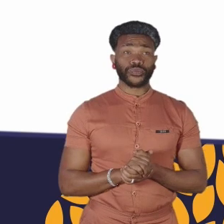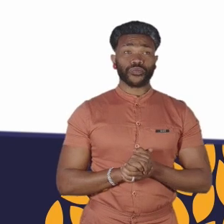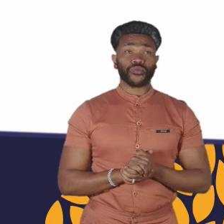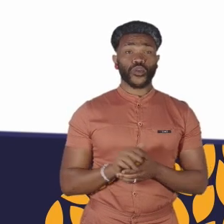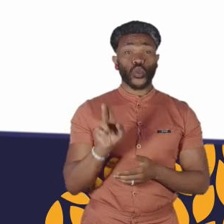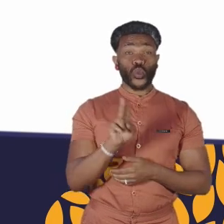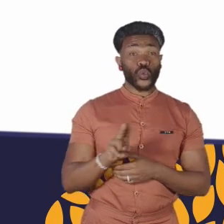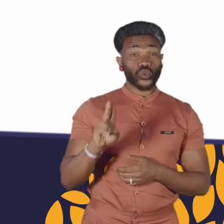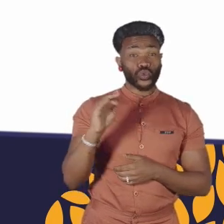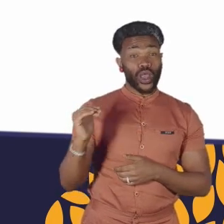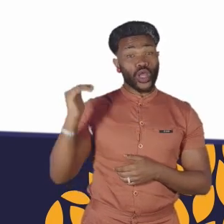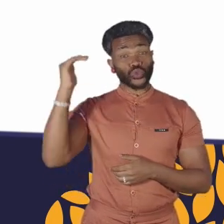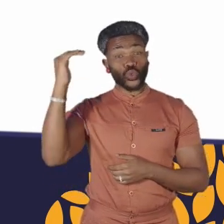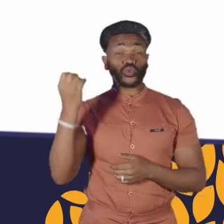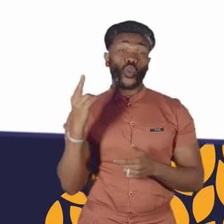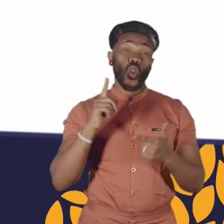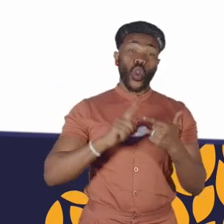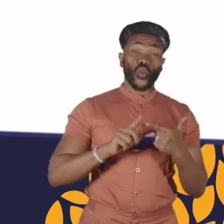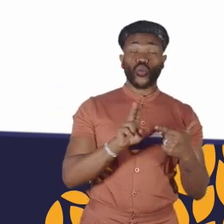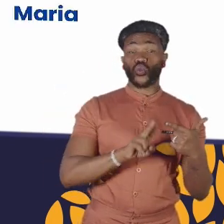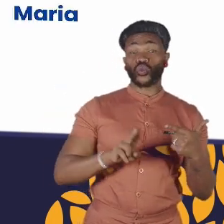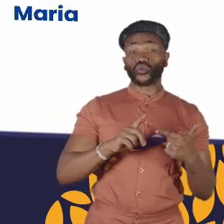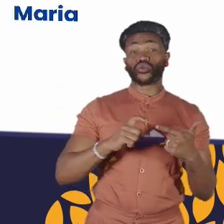uso adulto ou é um uso medicinal?